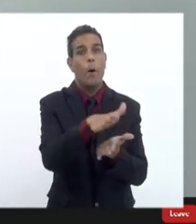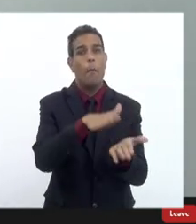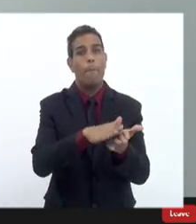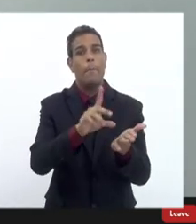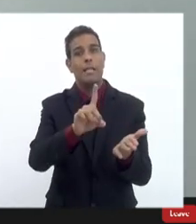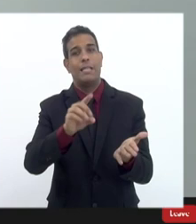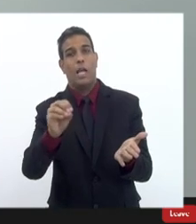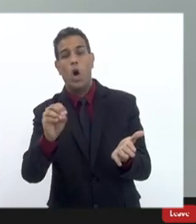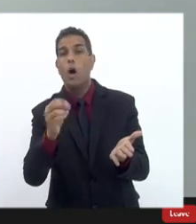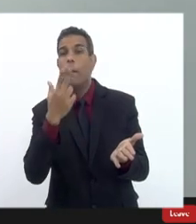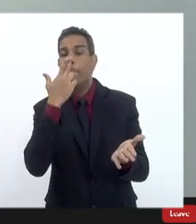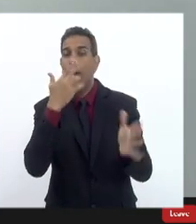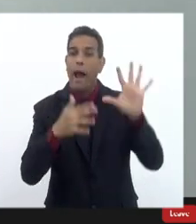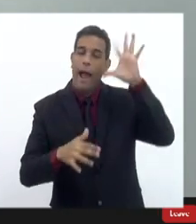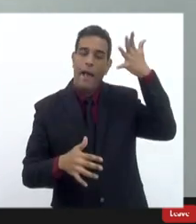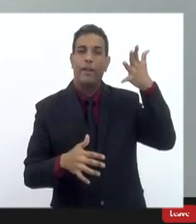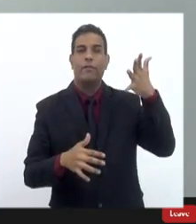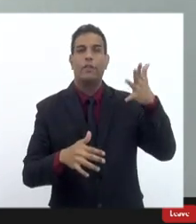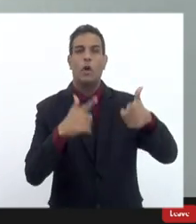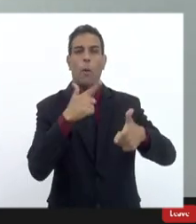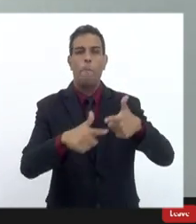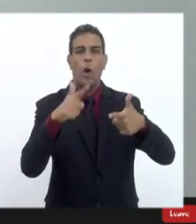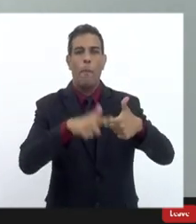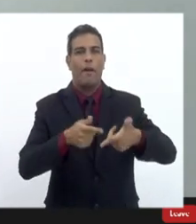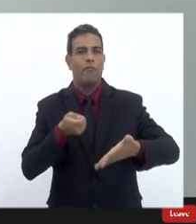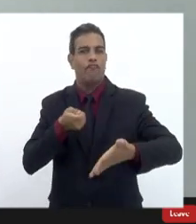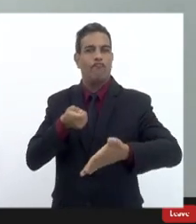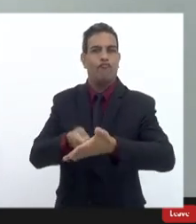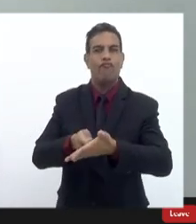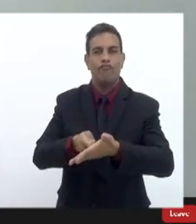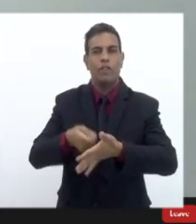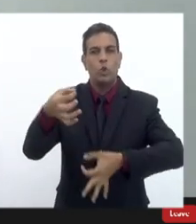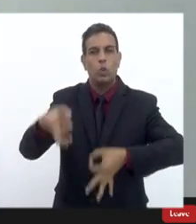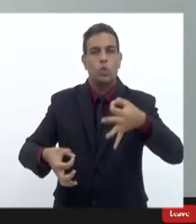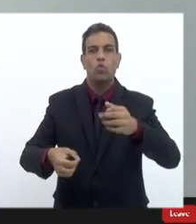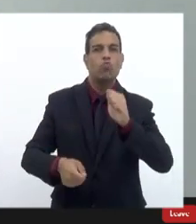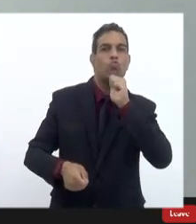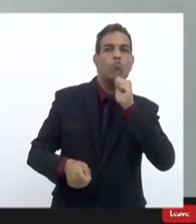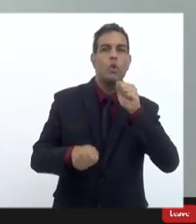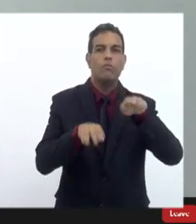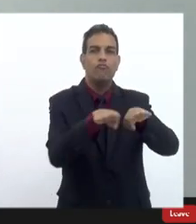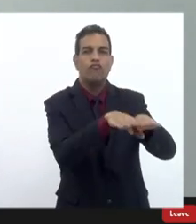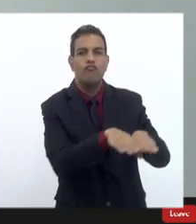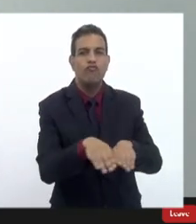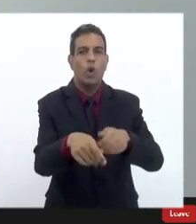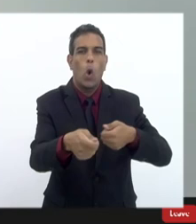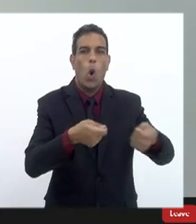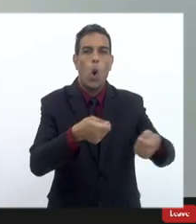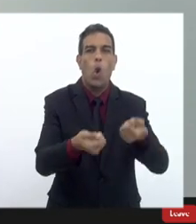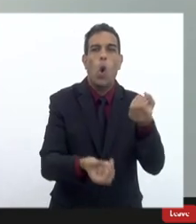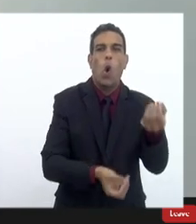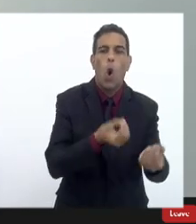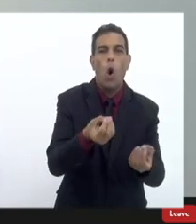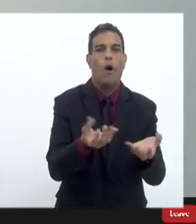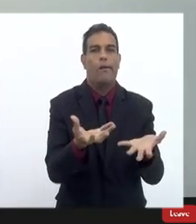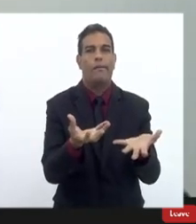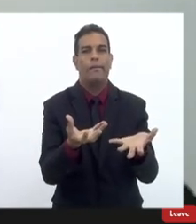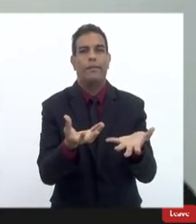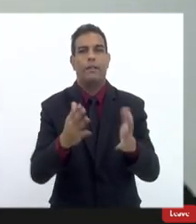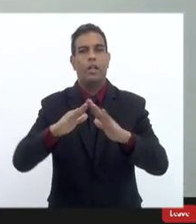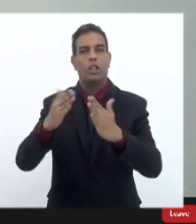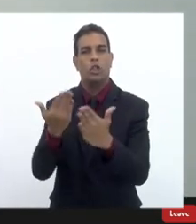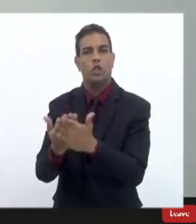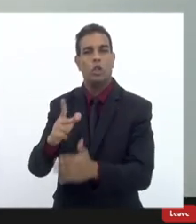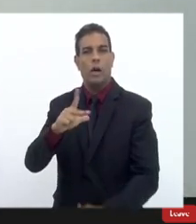também sanou um problema que a gente já denunciava à justiça de uma falta de regulamentação em relação às entidades privadas